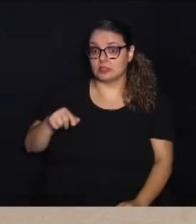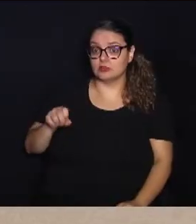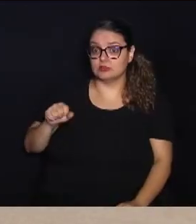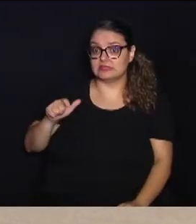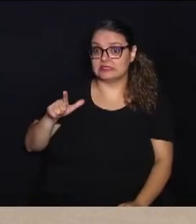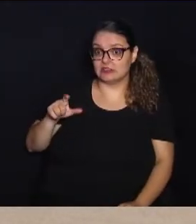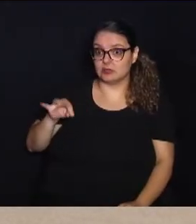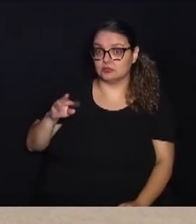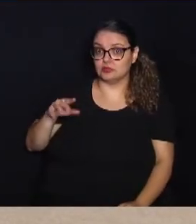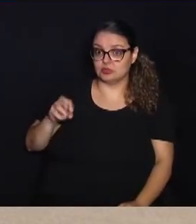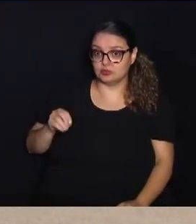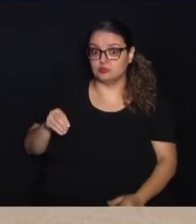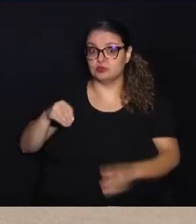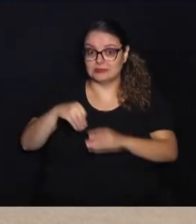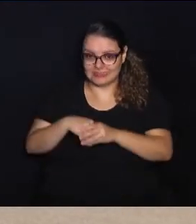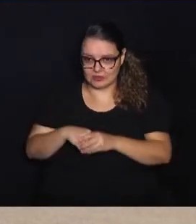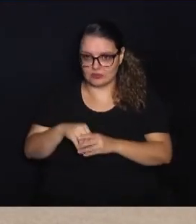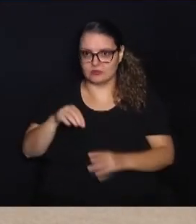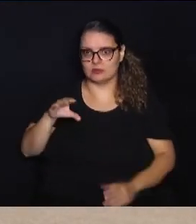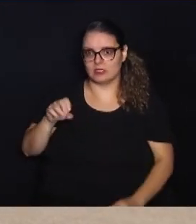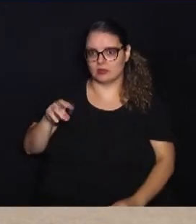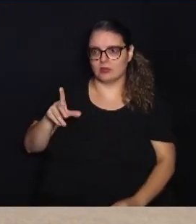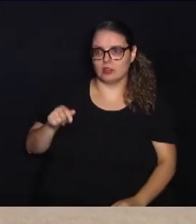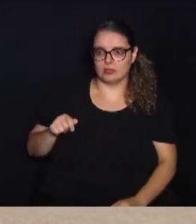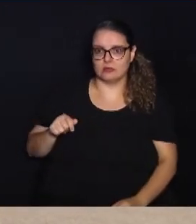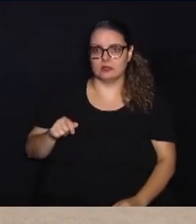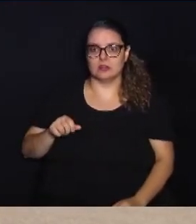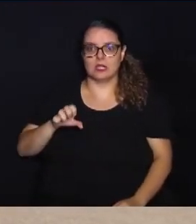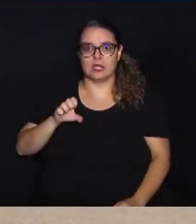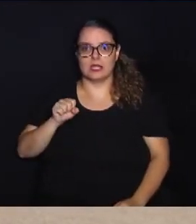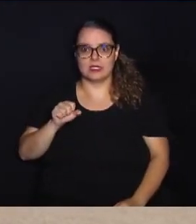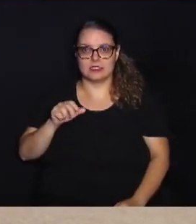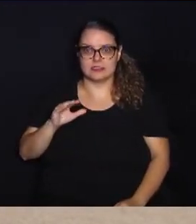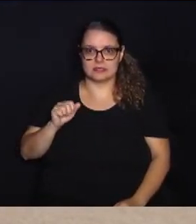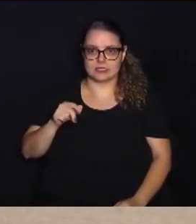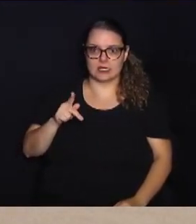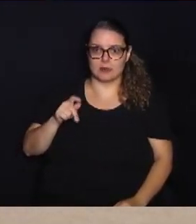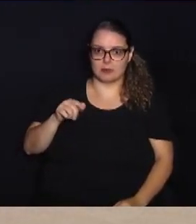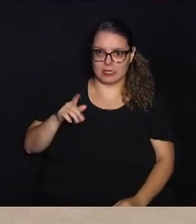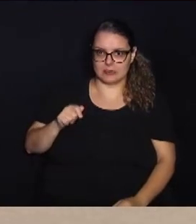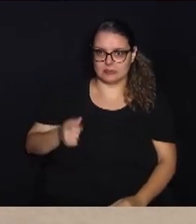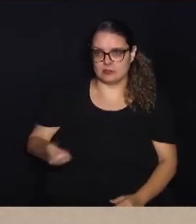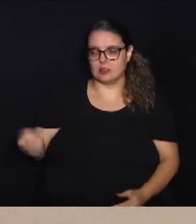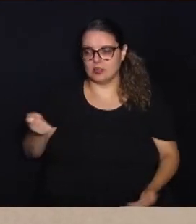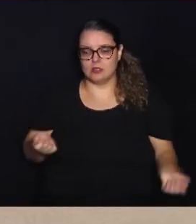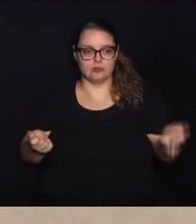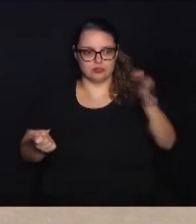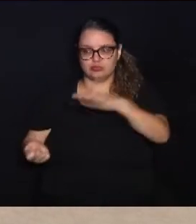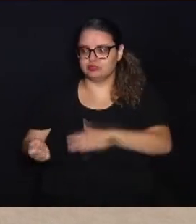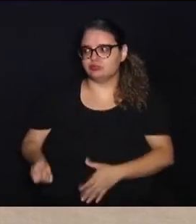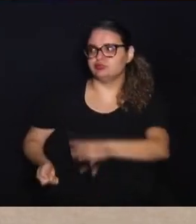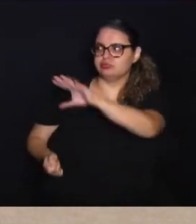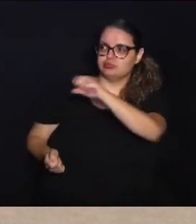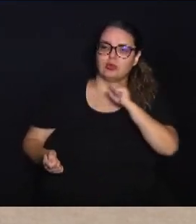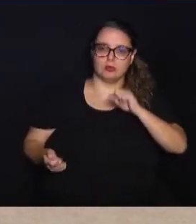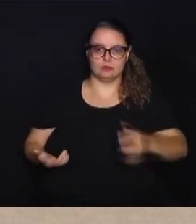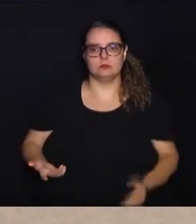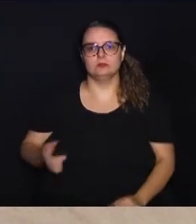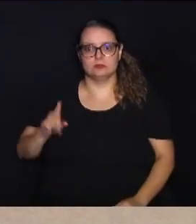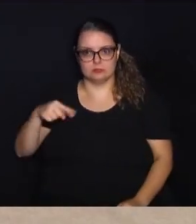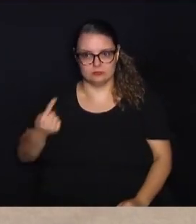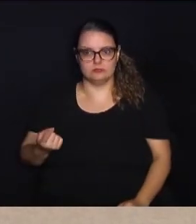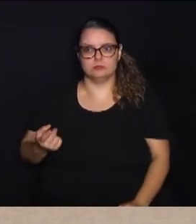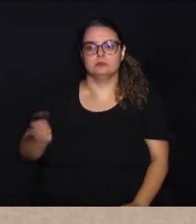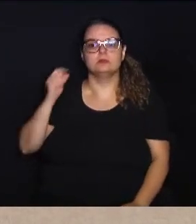no arco, o principal elemento são os rolamentos, assim como na bola. São aparelhos que rolam pelo corpo,